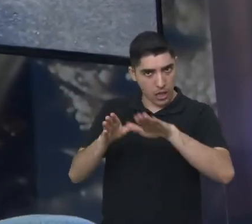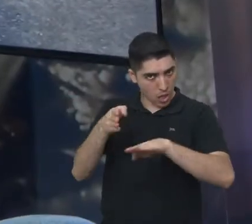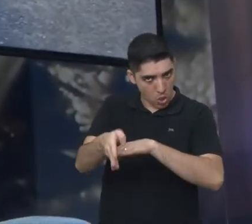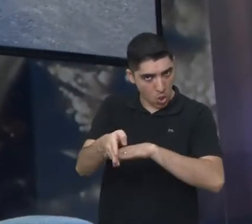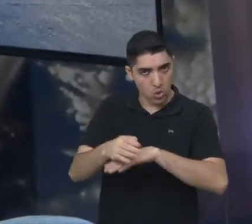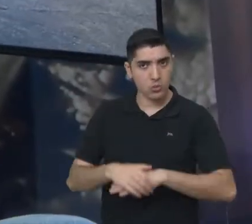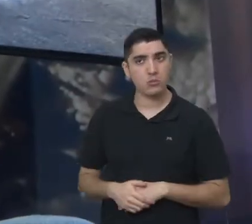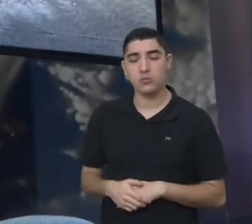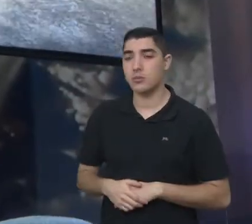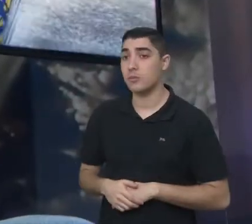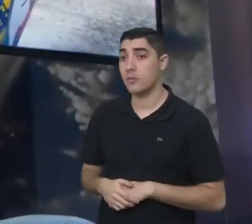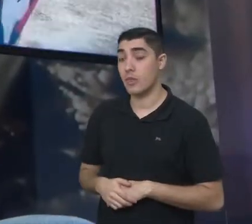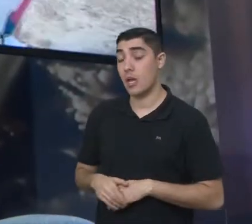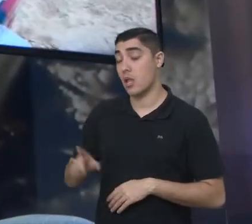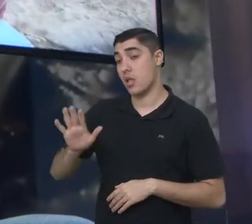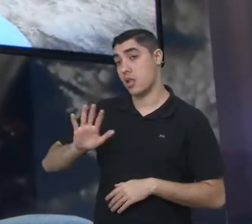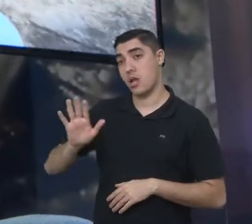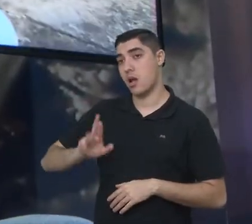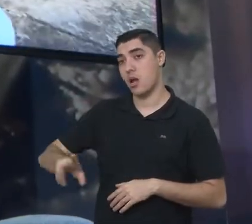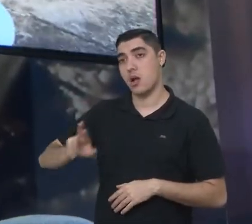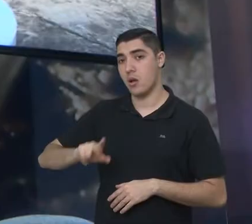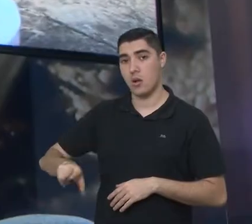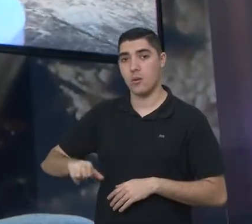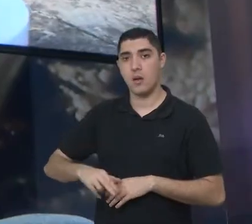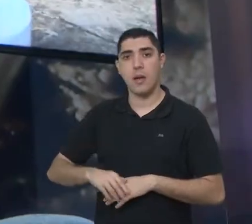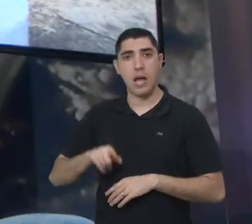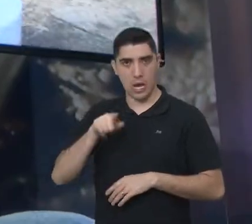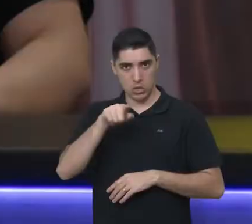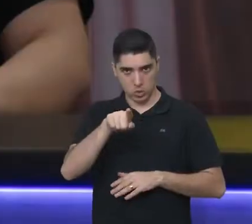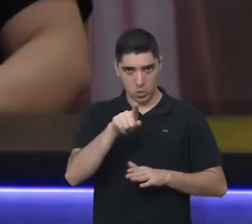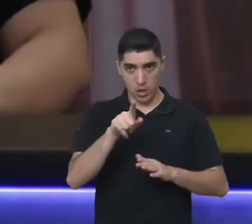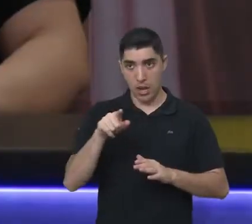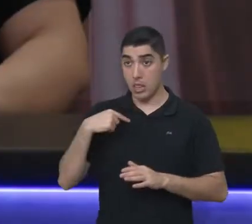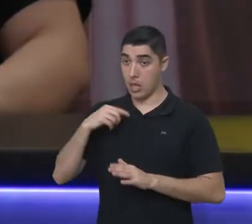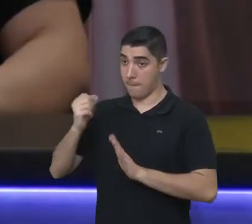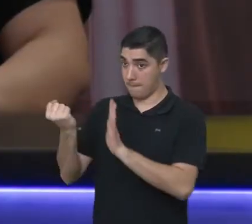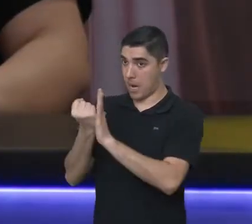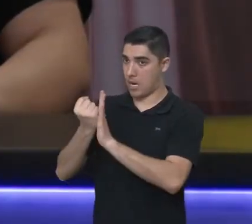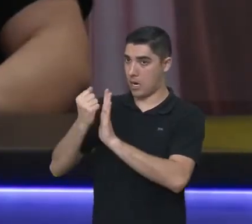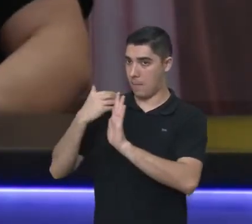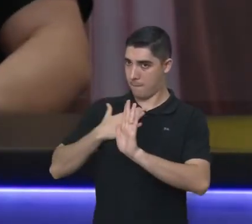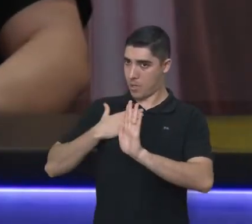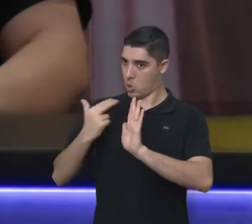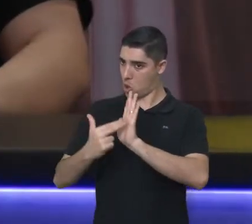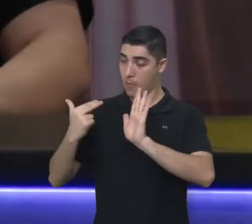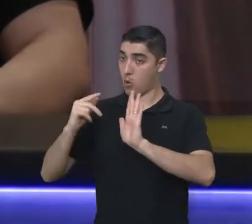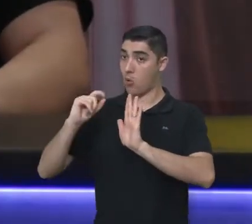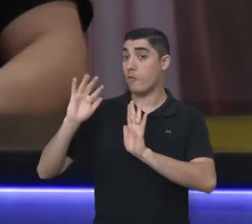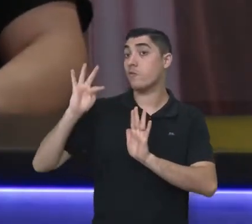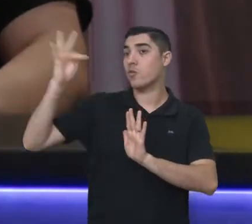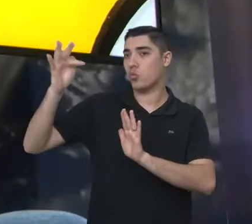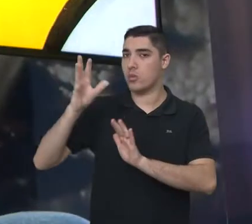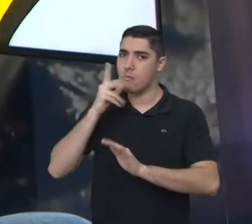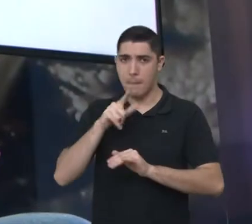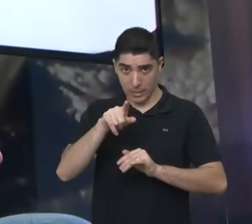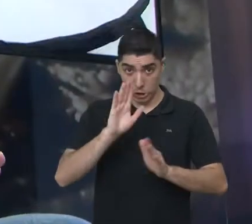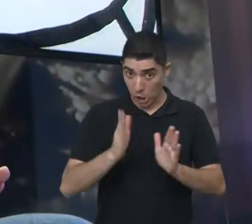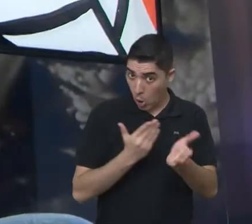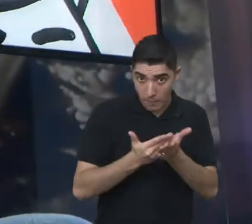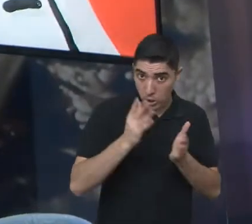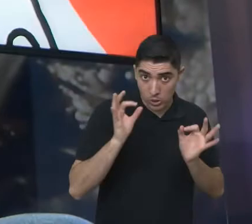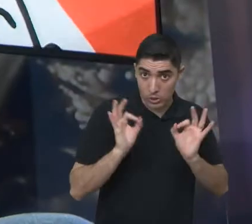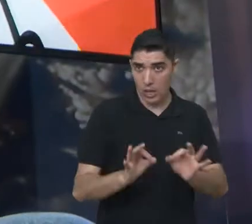A marca surgiu bem anos depois, assim. Mas você já começou com a marca não, né? Anos depois. Não. Beleza. Comecei